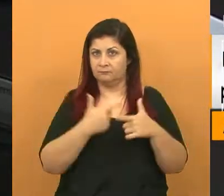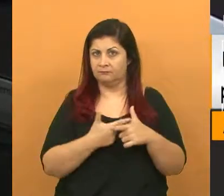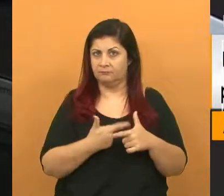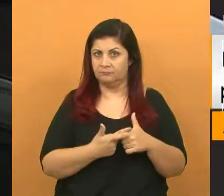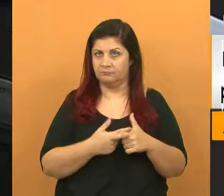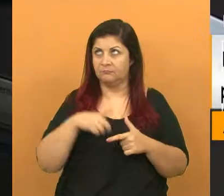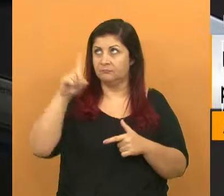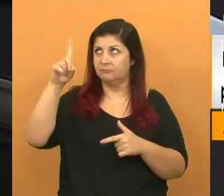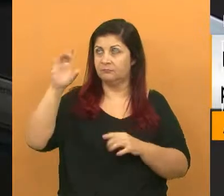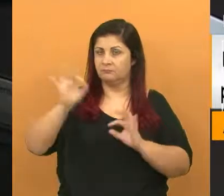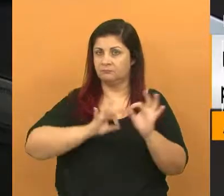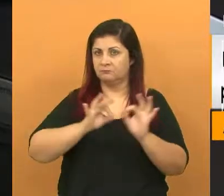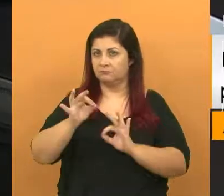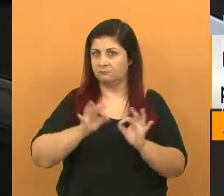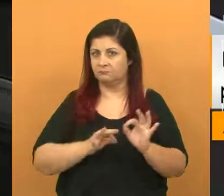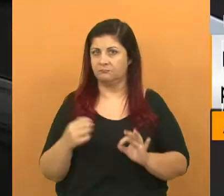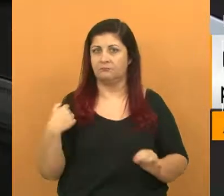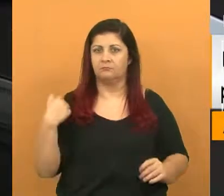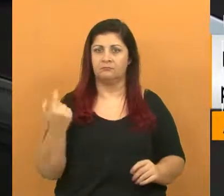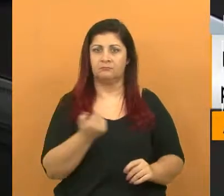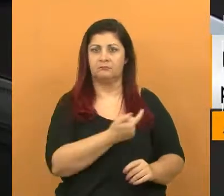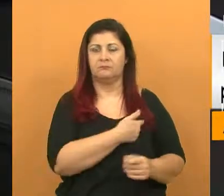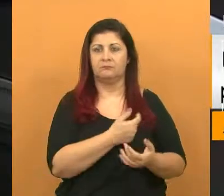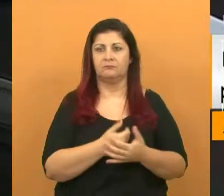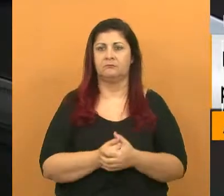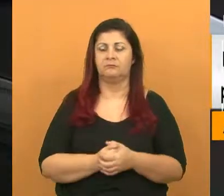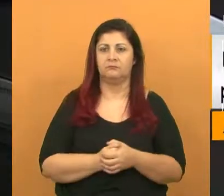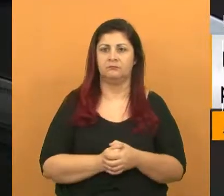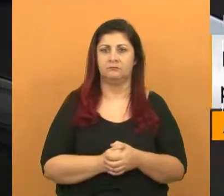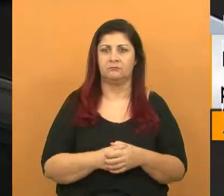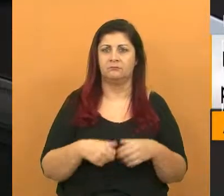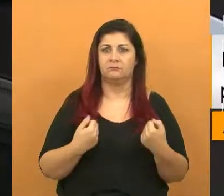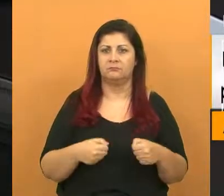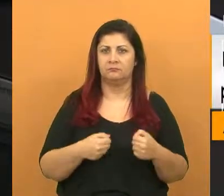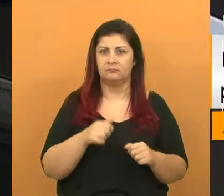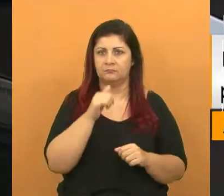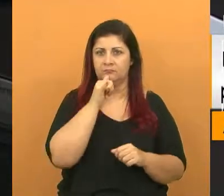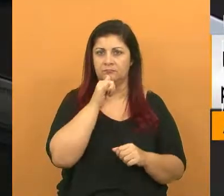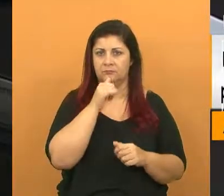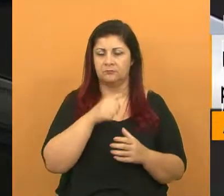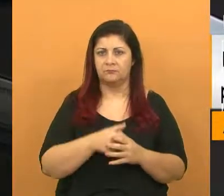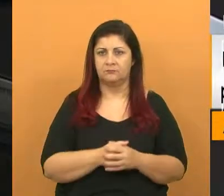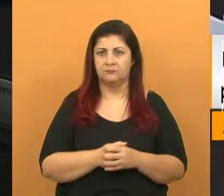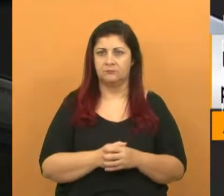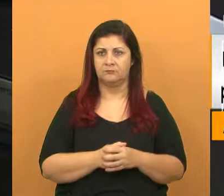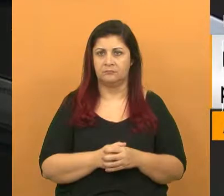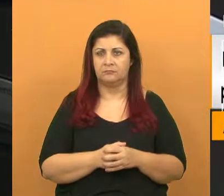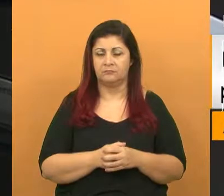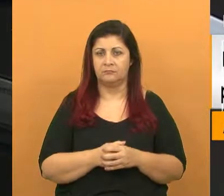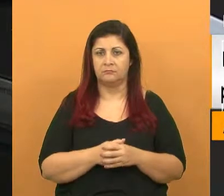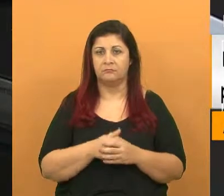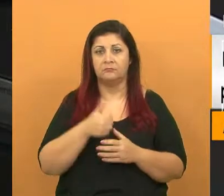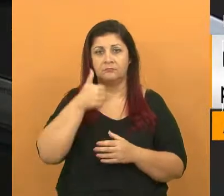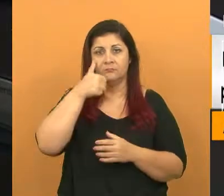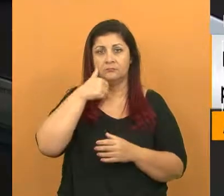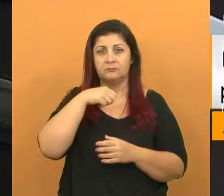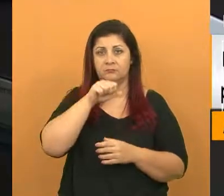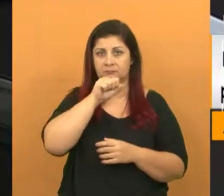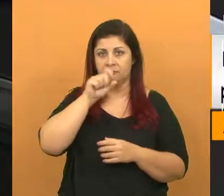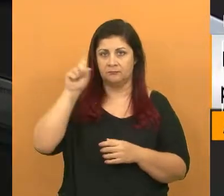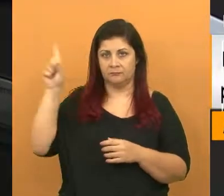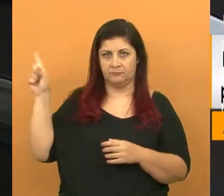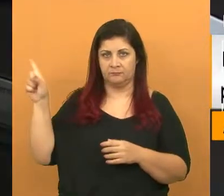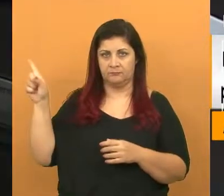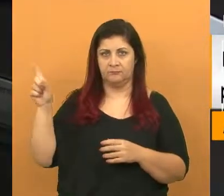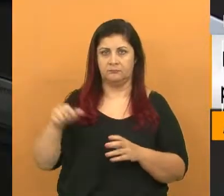que Deus proporciona para nós e a gente tem que levar isso como exemplo, que foi no caso com a minha mãe. Né? A